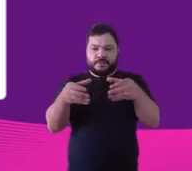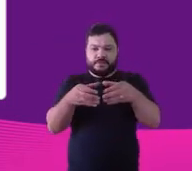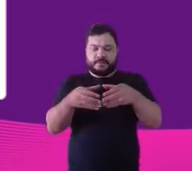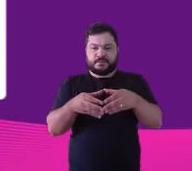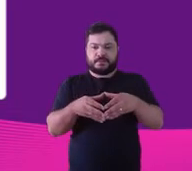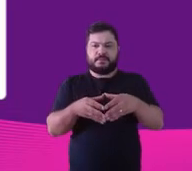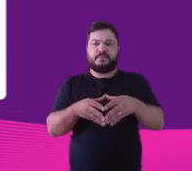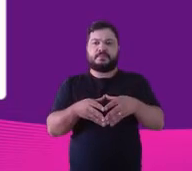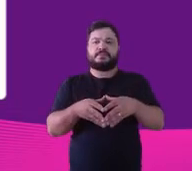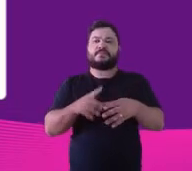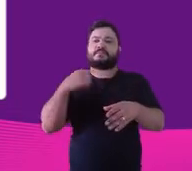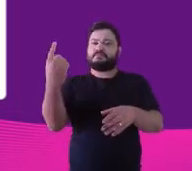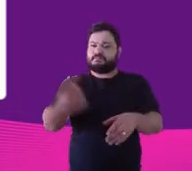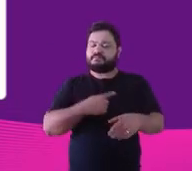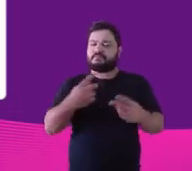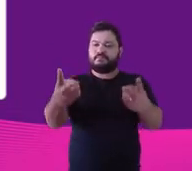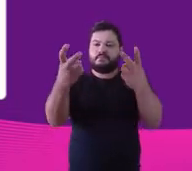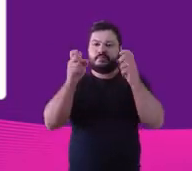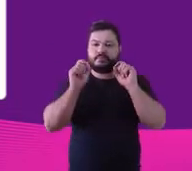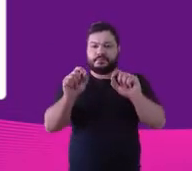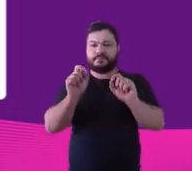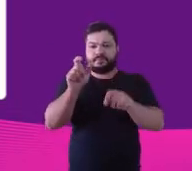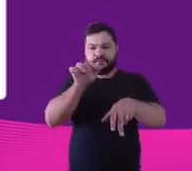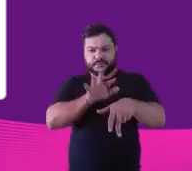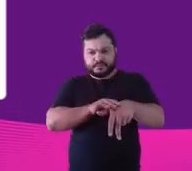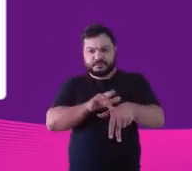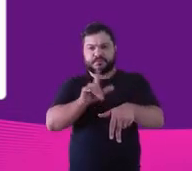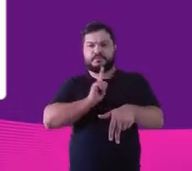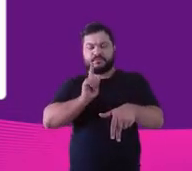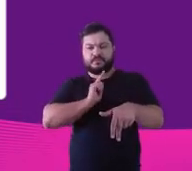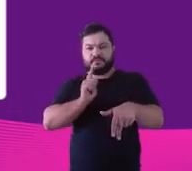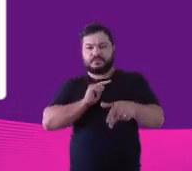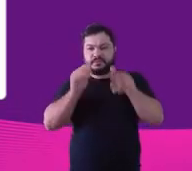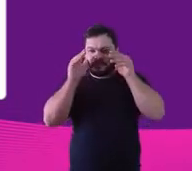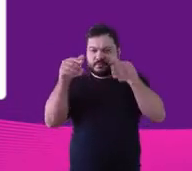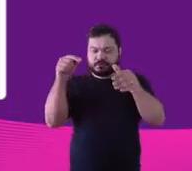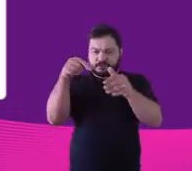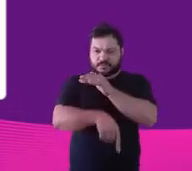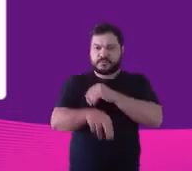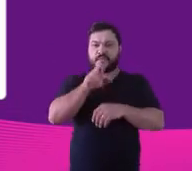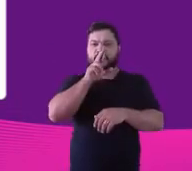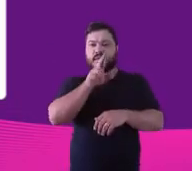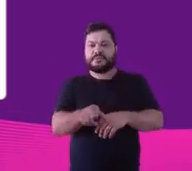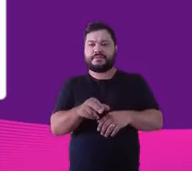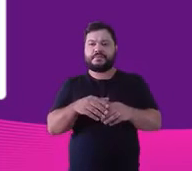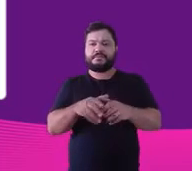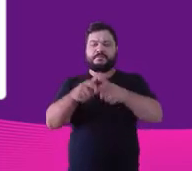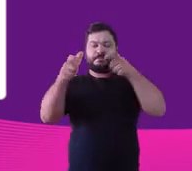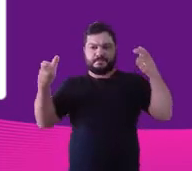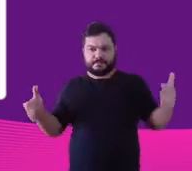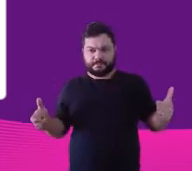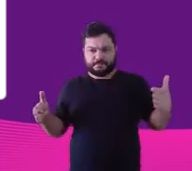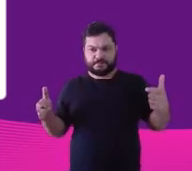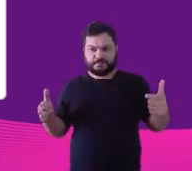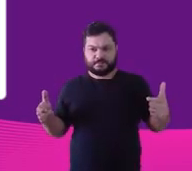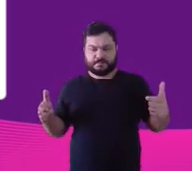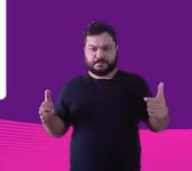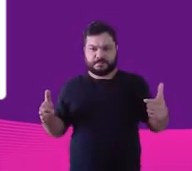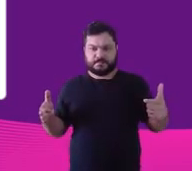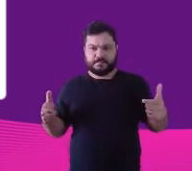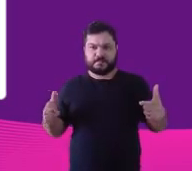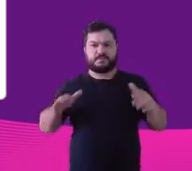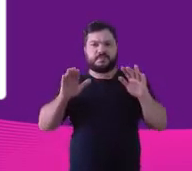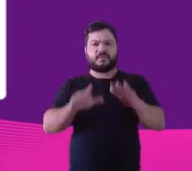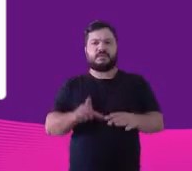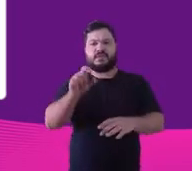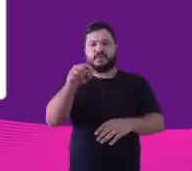full é a gente não observa que os pacientes que têm aí uma profundidade de maior quer dizer que ficam a